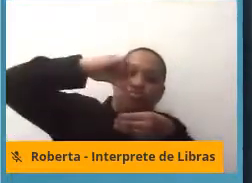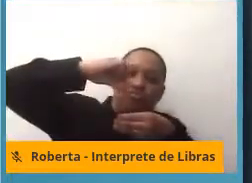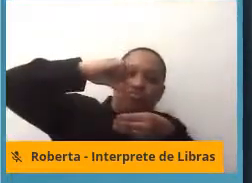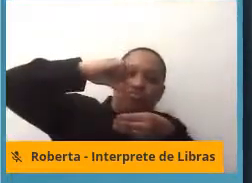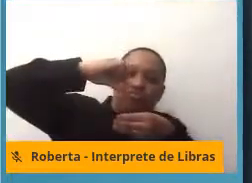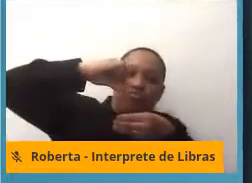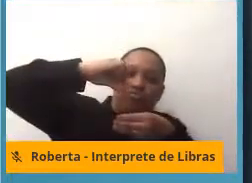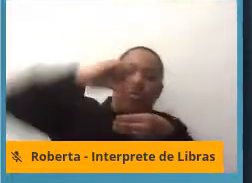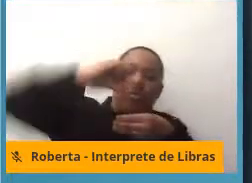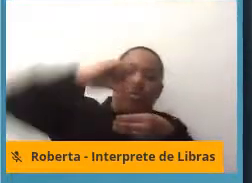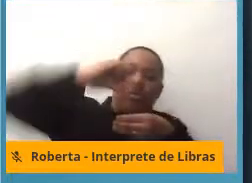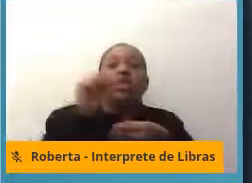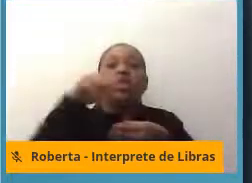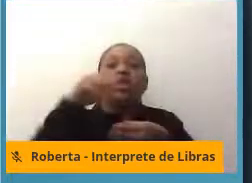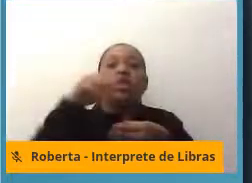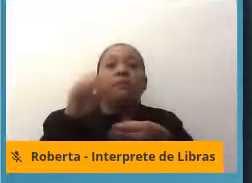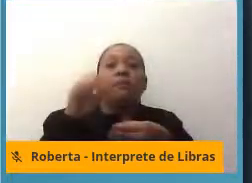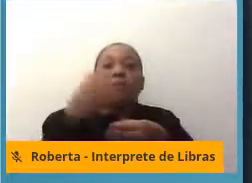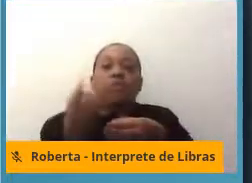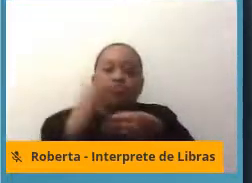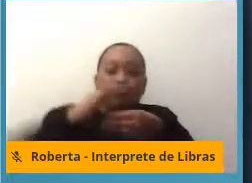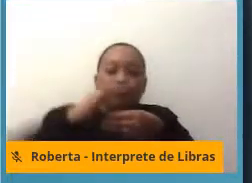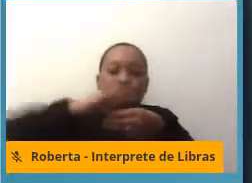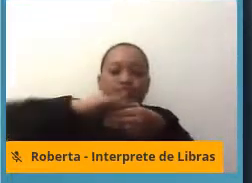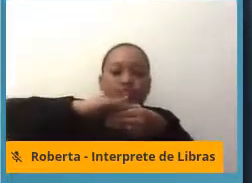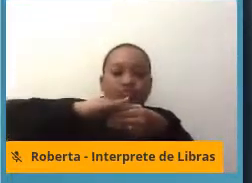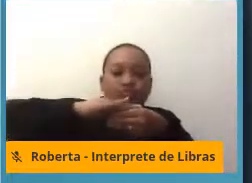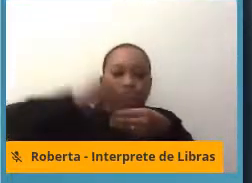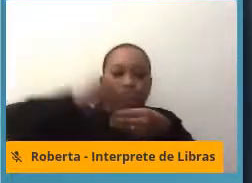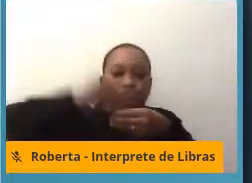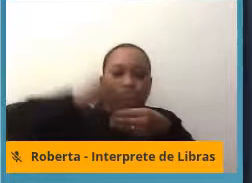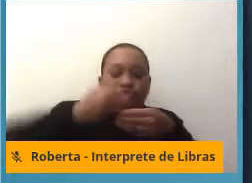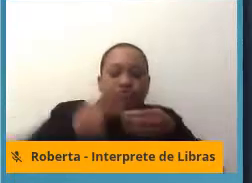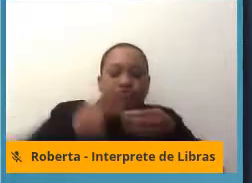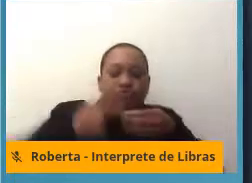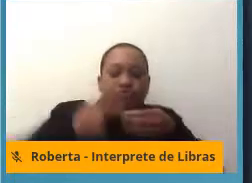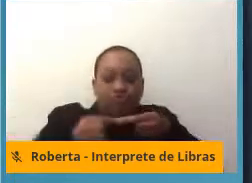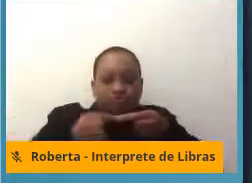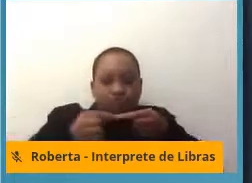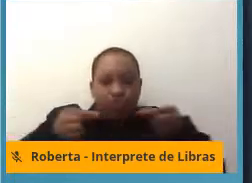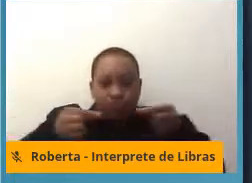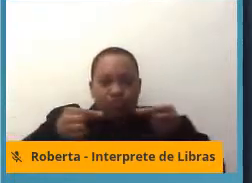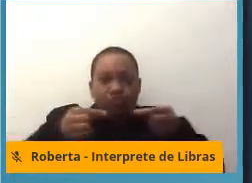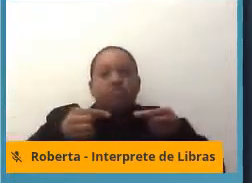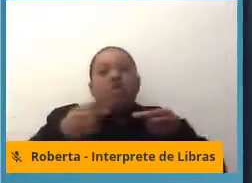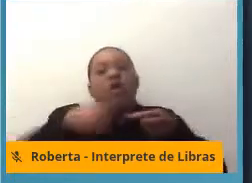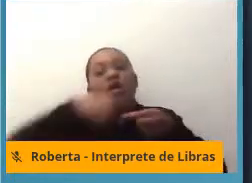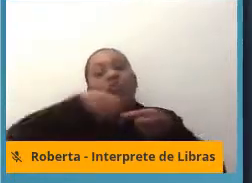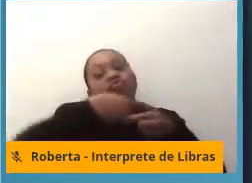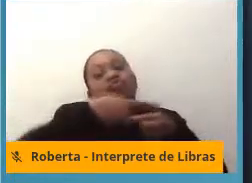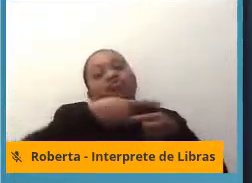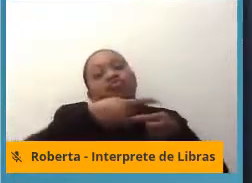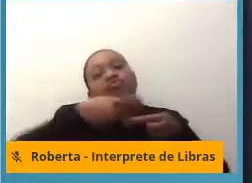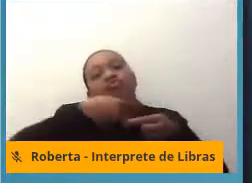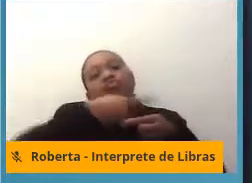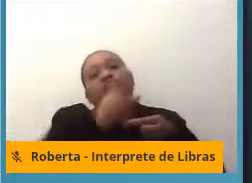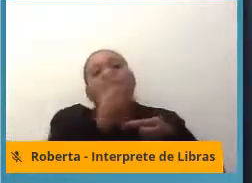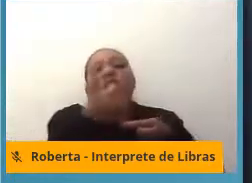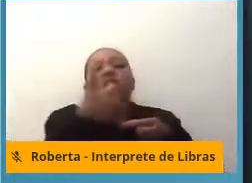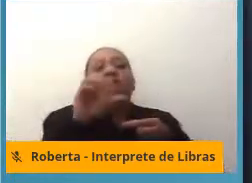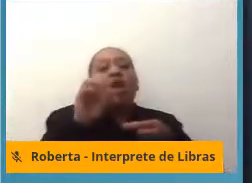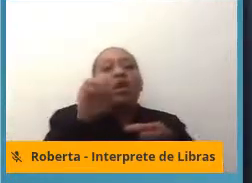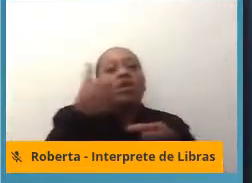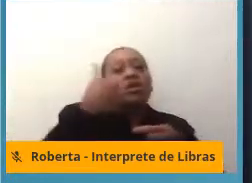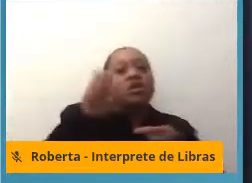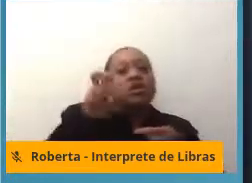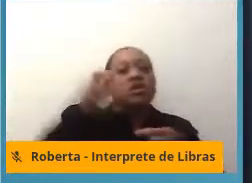lembrar de inclinar ele por completo, a maioria dos testes espera de 10, 15 minutos, e por completo 20 a 30 minutos, tá bom?